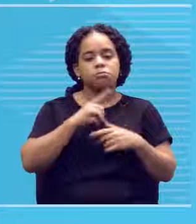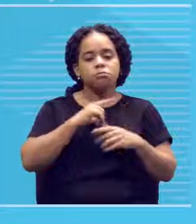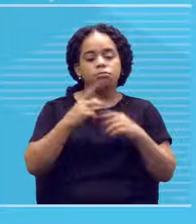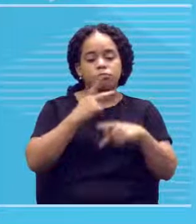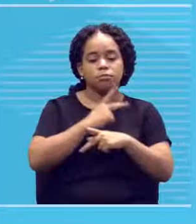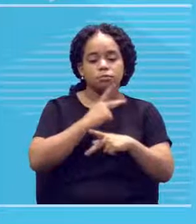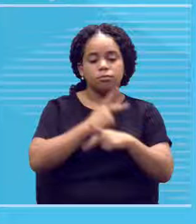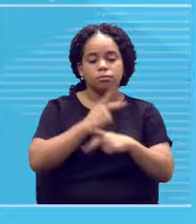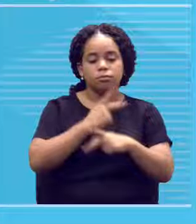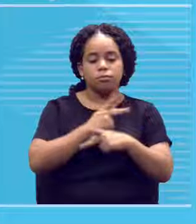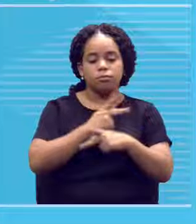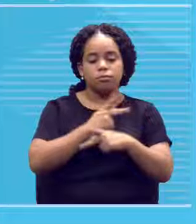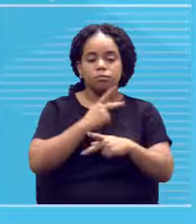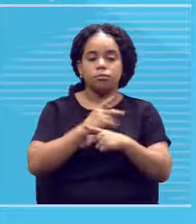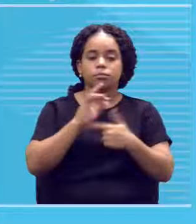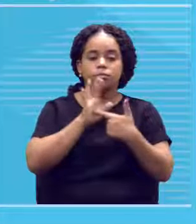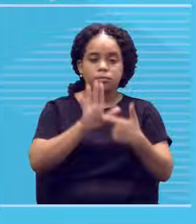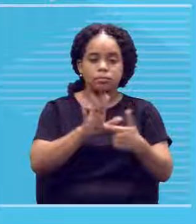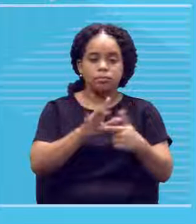pessoais